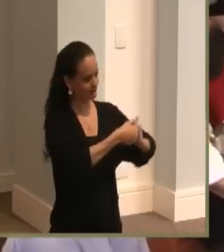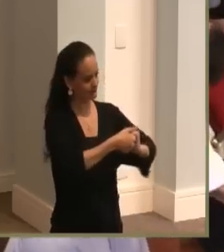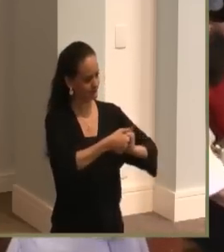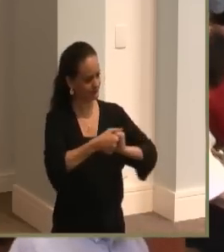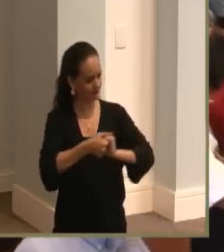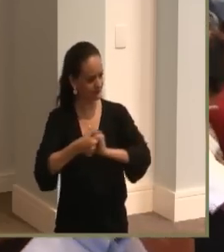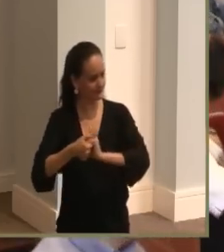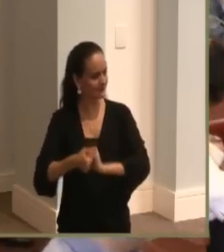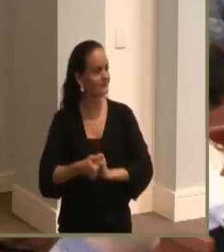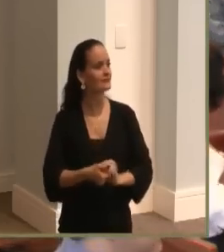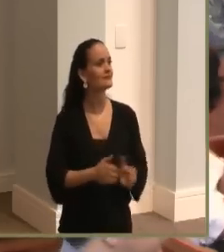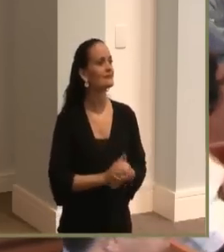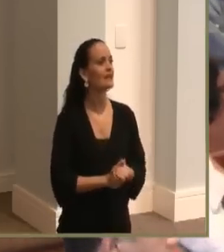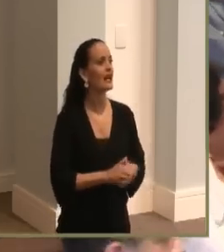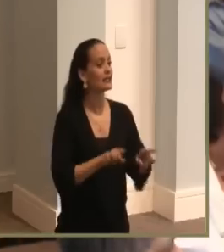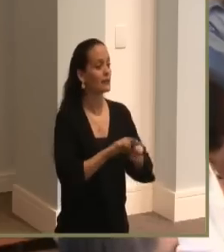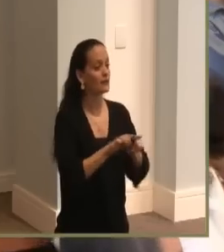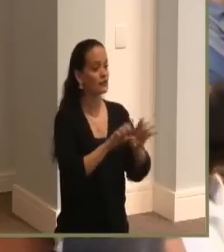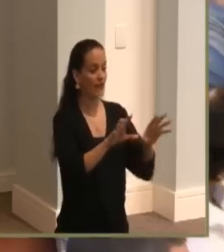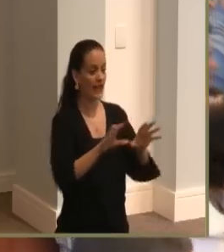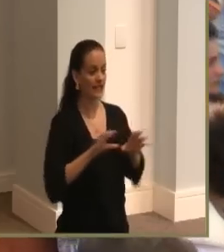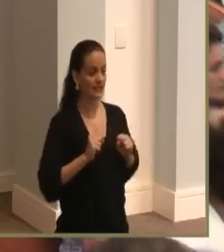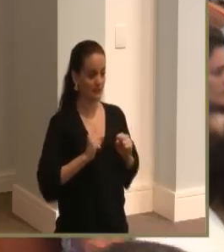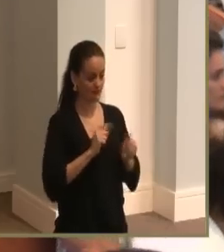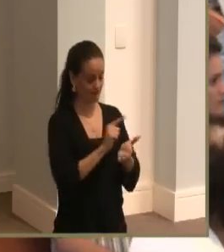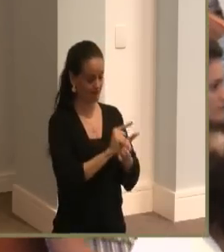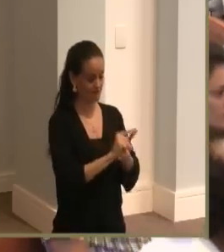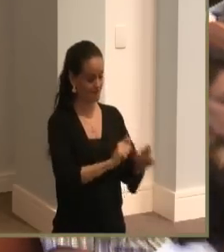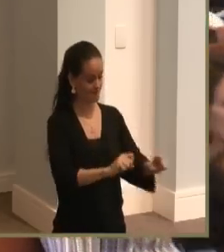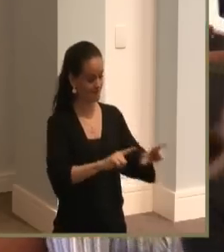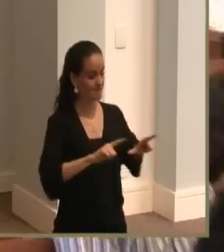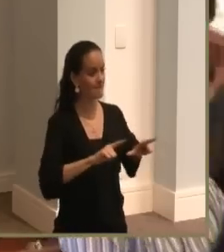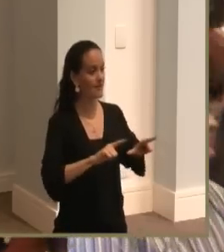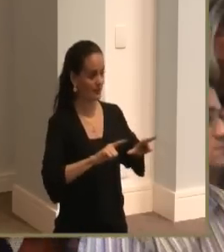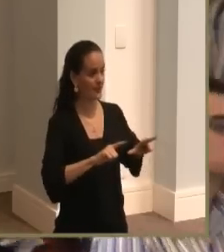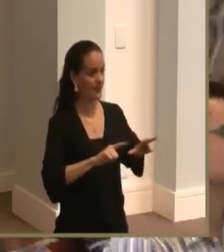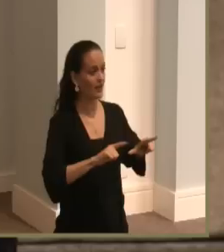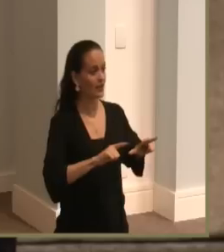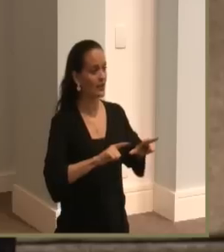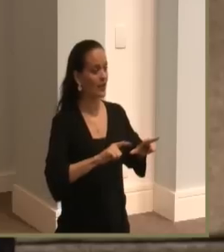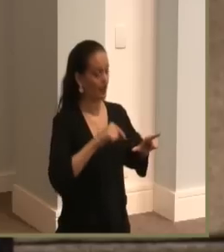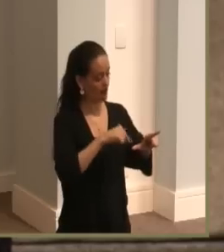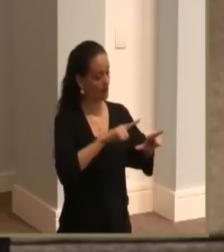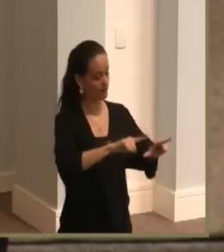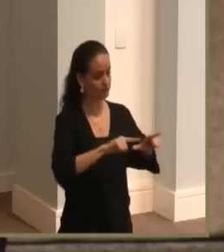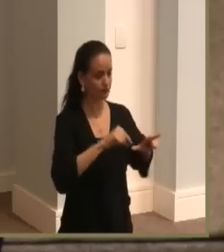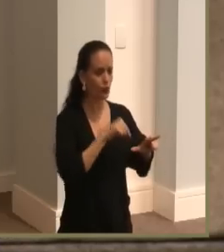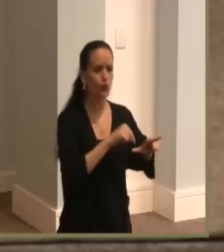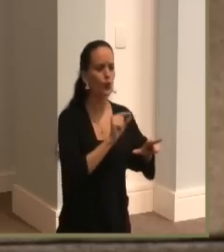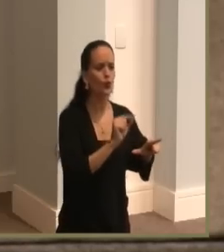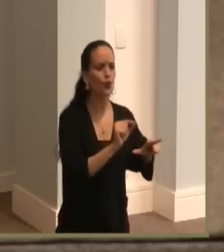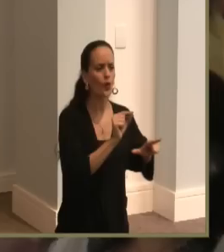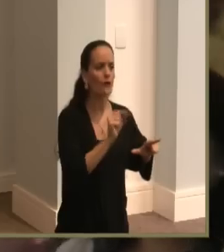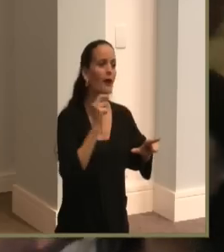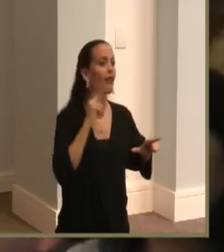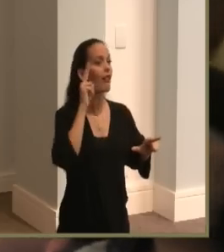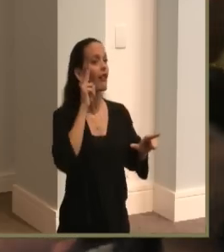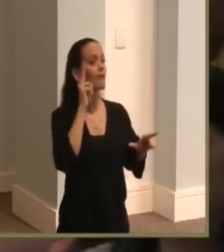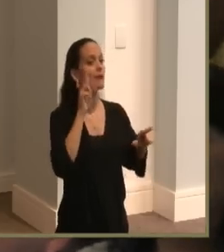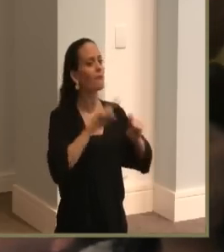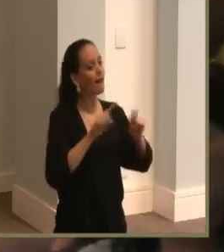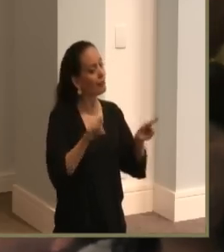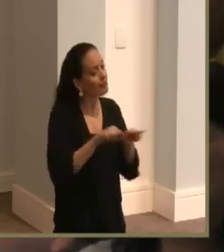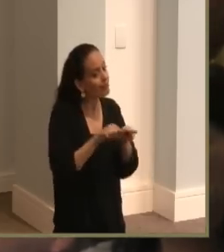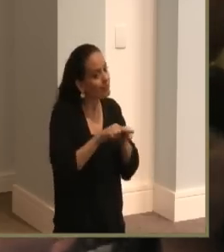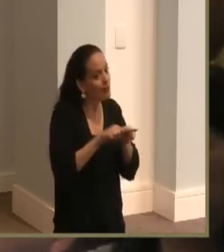lado e receberá também na nossa equipe de introdução um cartão do visitante. Este cartão, além de ser uma lembrança, é uma forma de